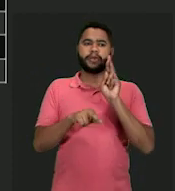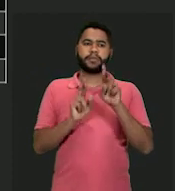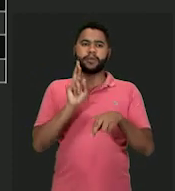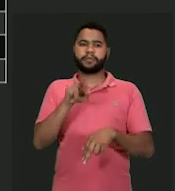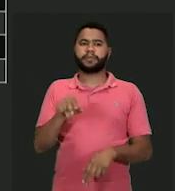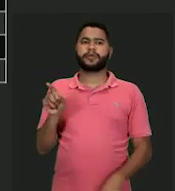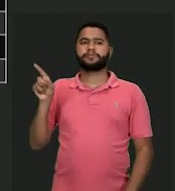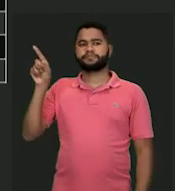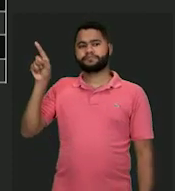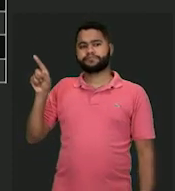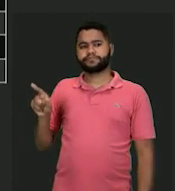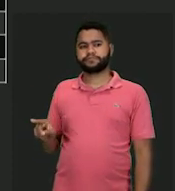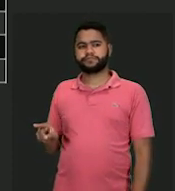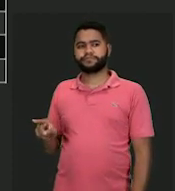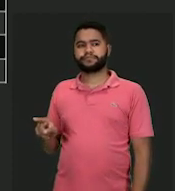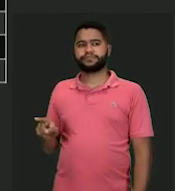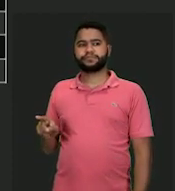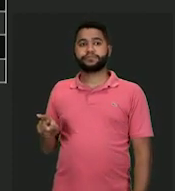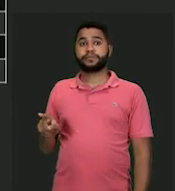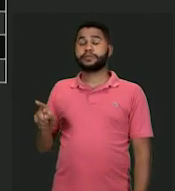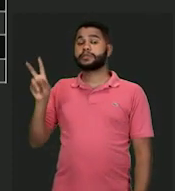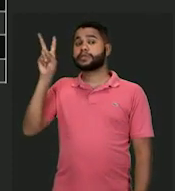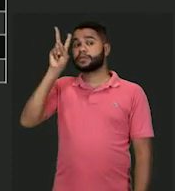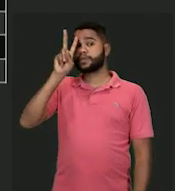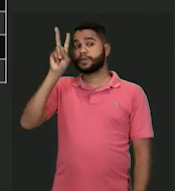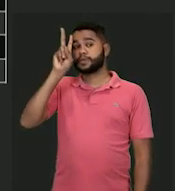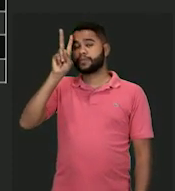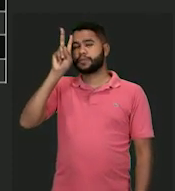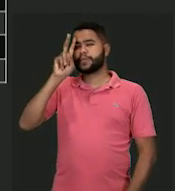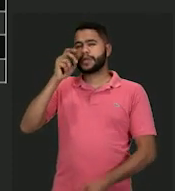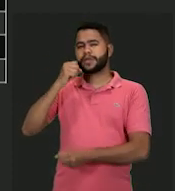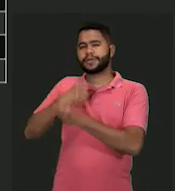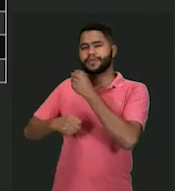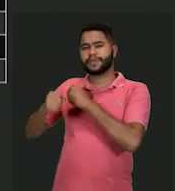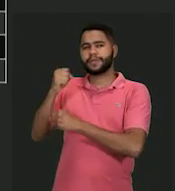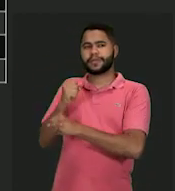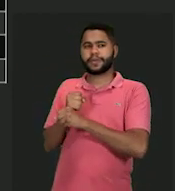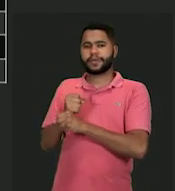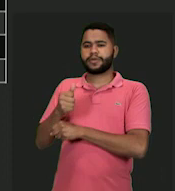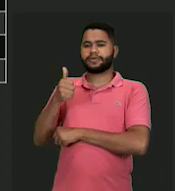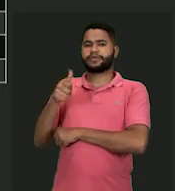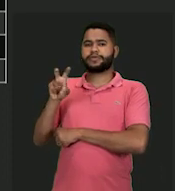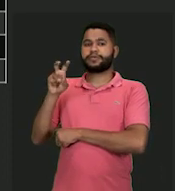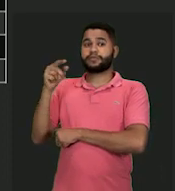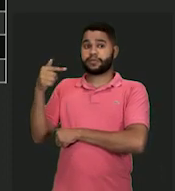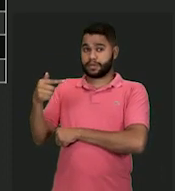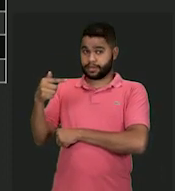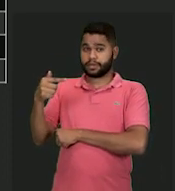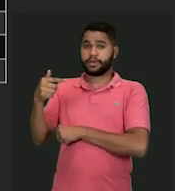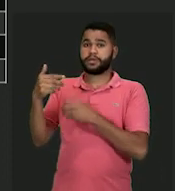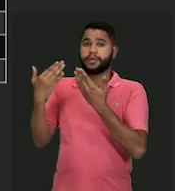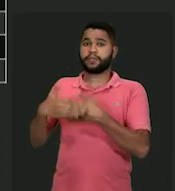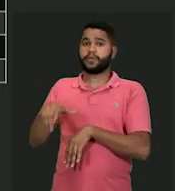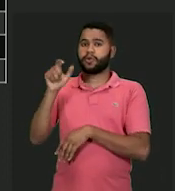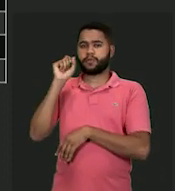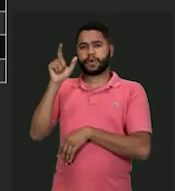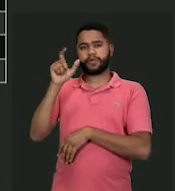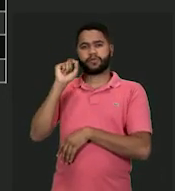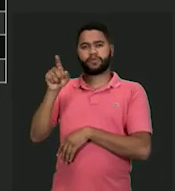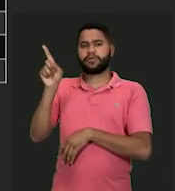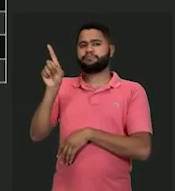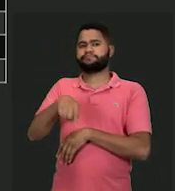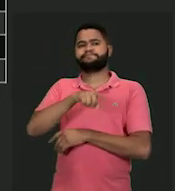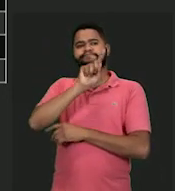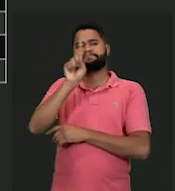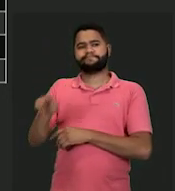as questões que nós fizemos. Lembrando que no ano passado, a questão 157 da prova azul foi anulada.